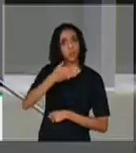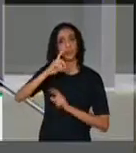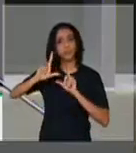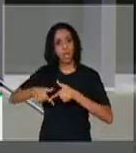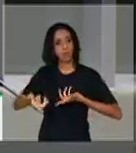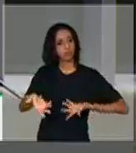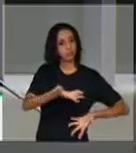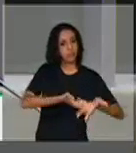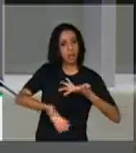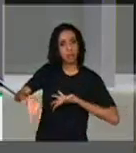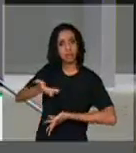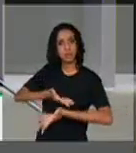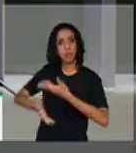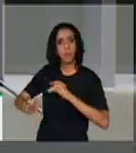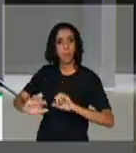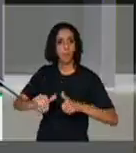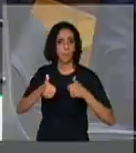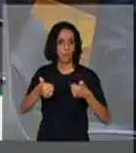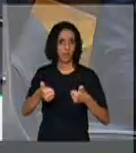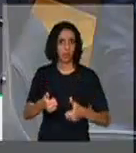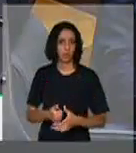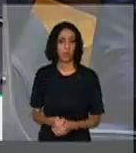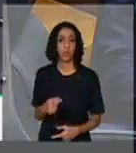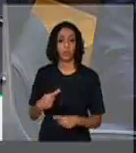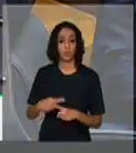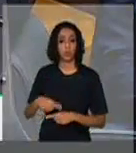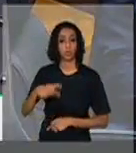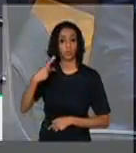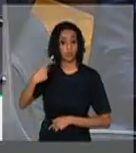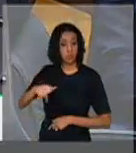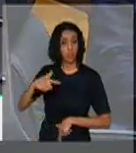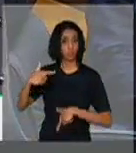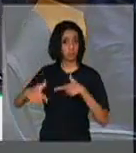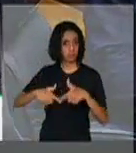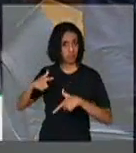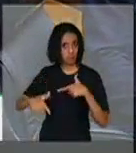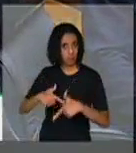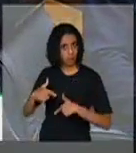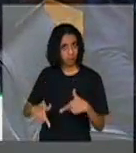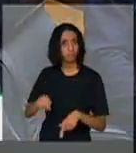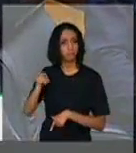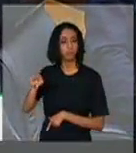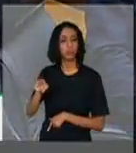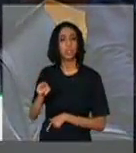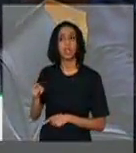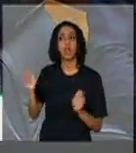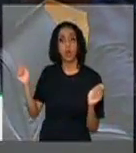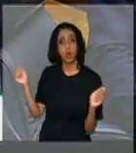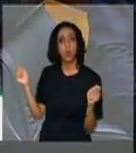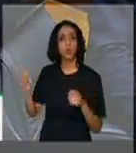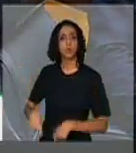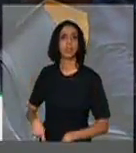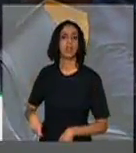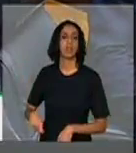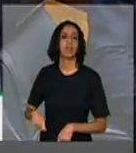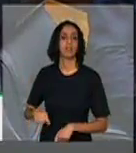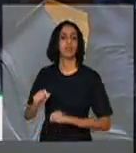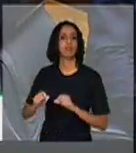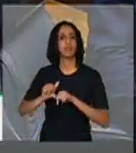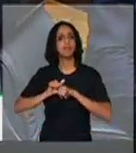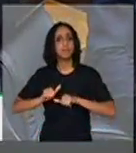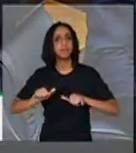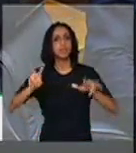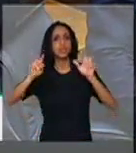Brasil e Israel. Através do seu trabalho, Vossa Excelência tem conseguido levar a mensagem de Israel